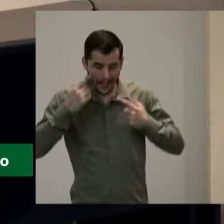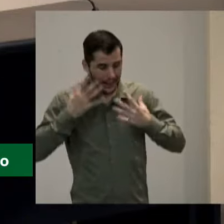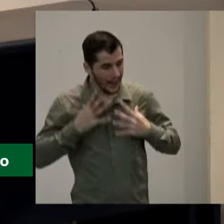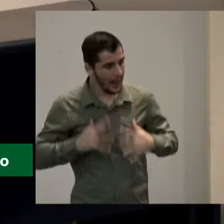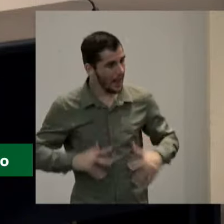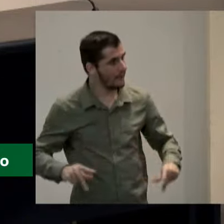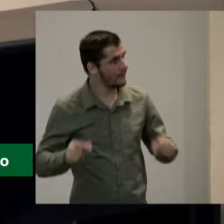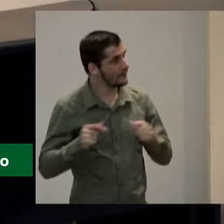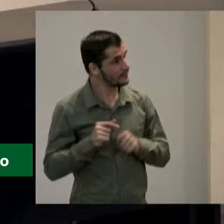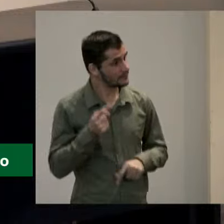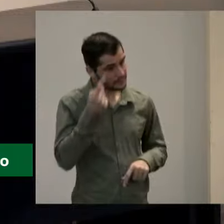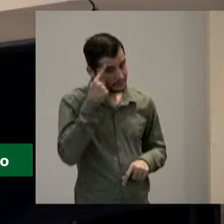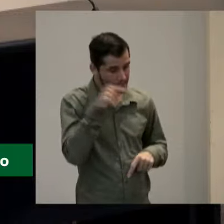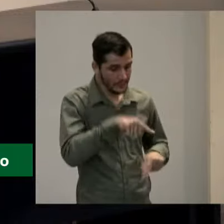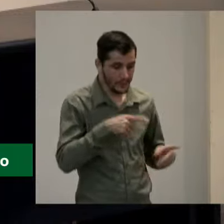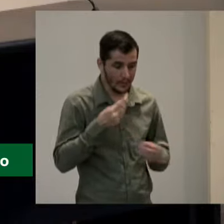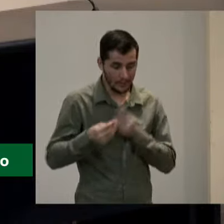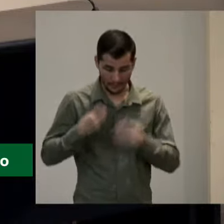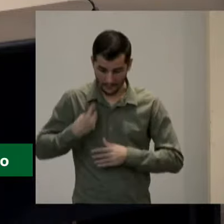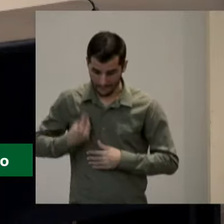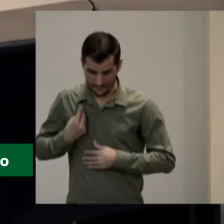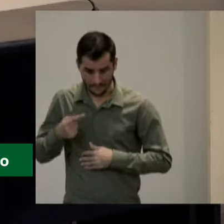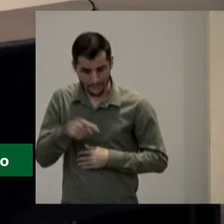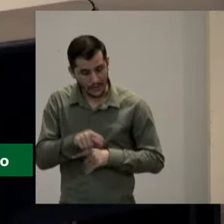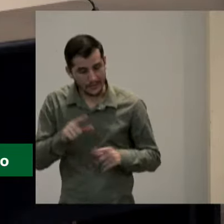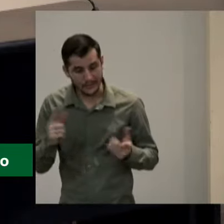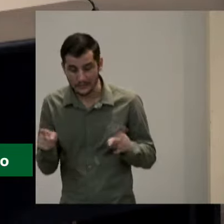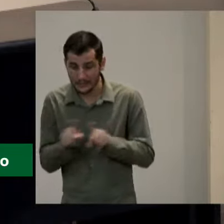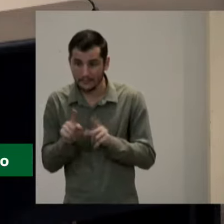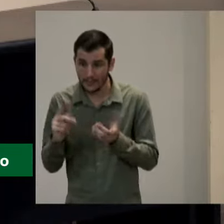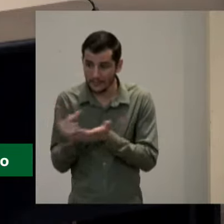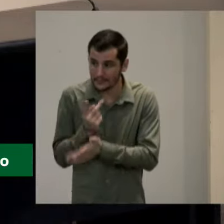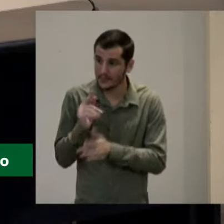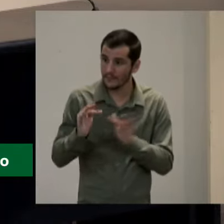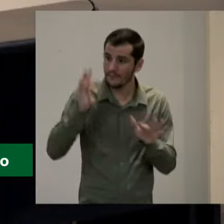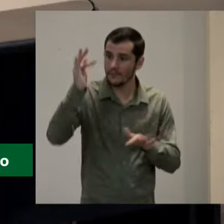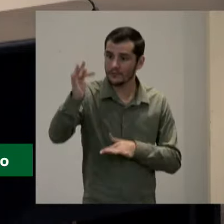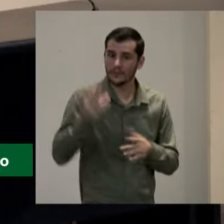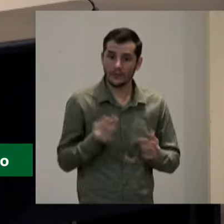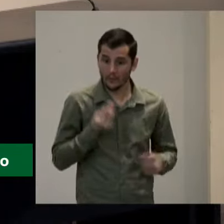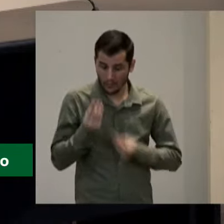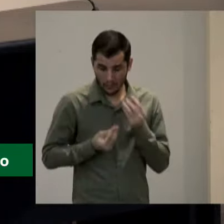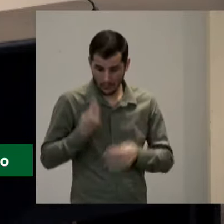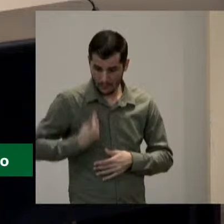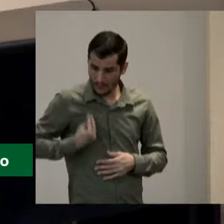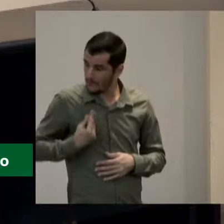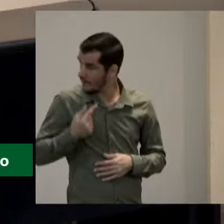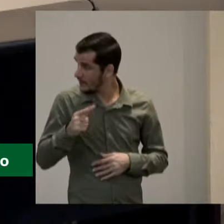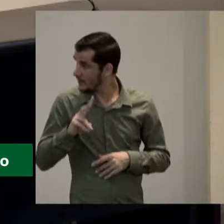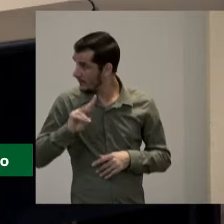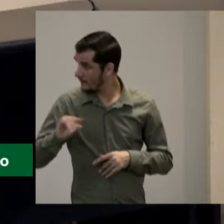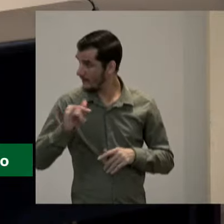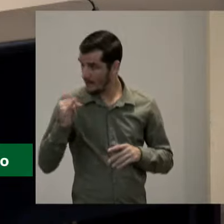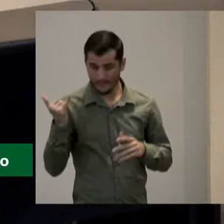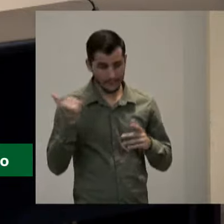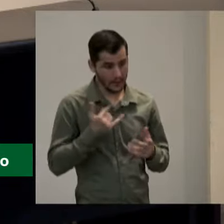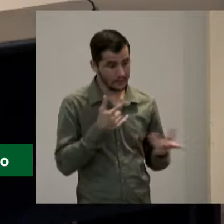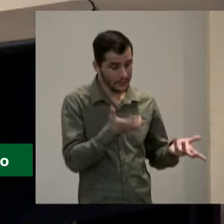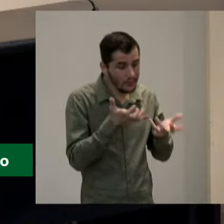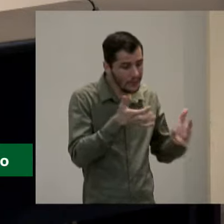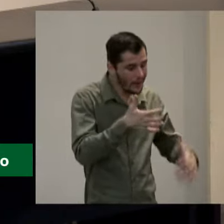eu tivesse. E o que fosse acontecer no futuro, o futuro ia dizer. Eu apenas quis te